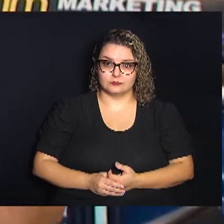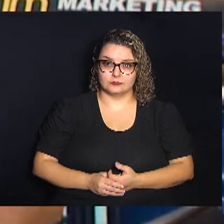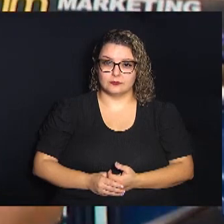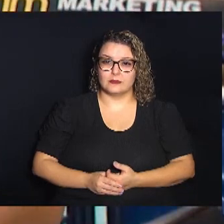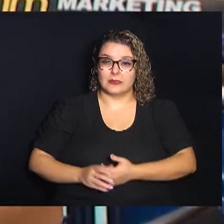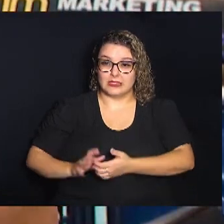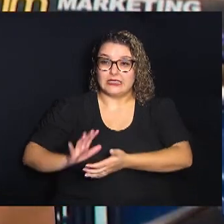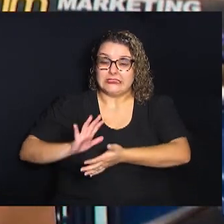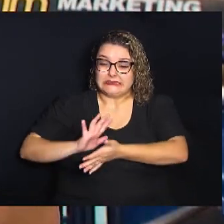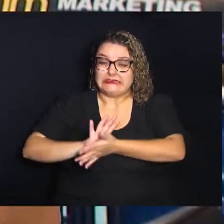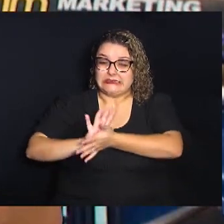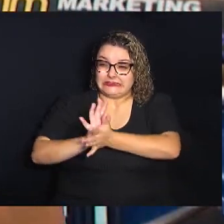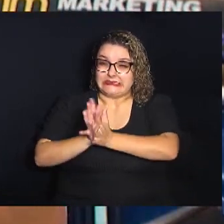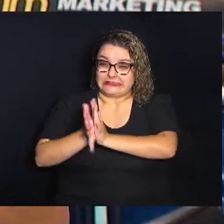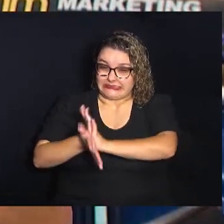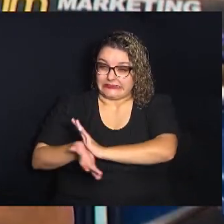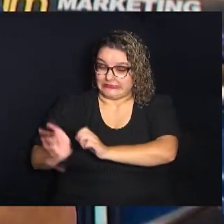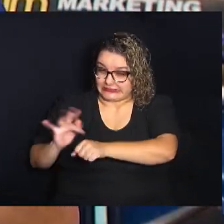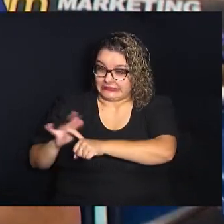massacrados nas redes sociais,